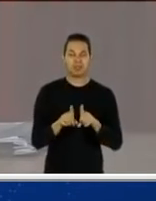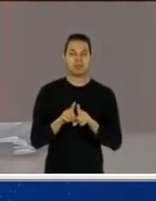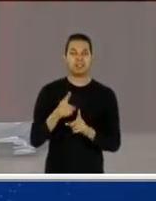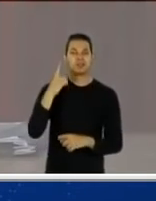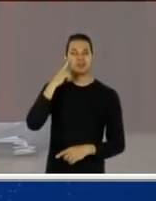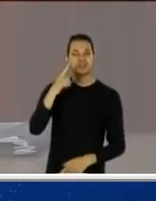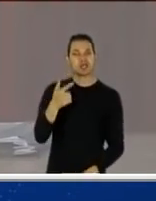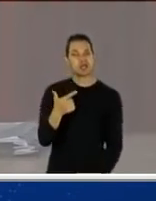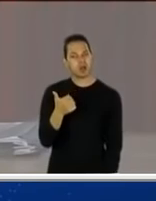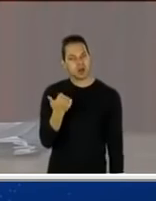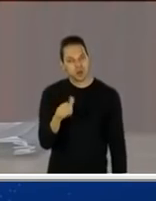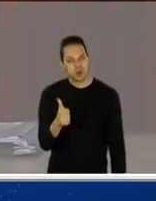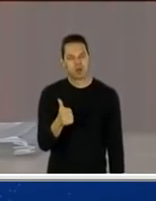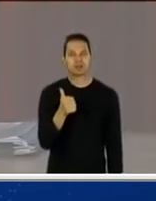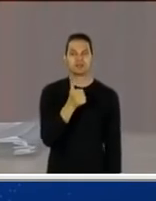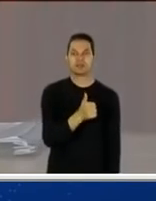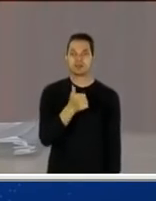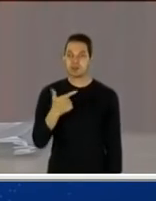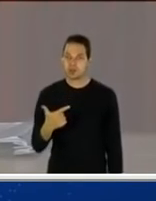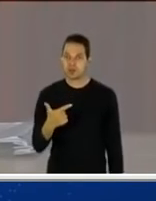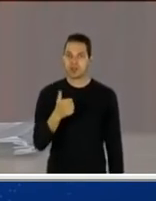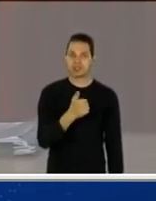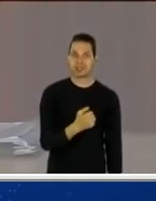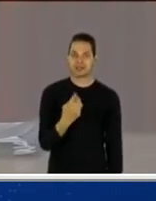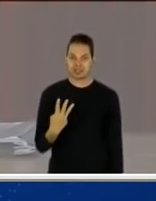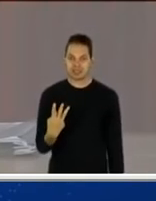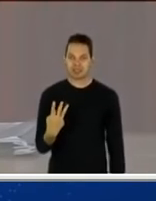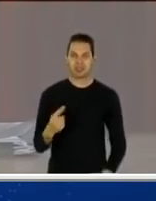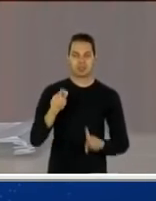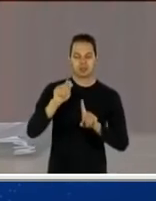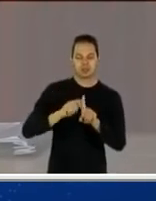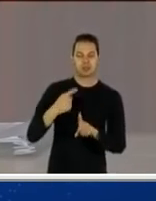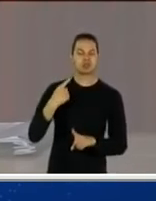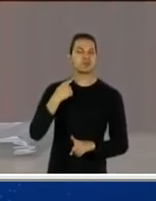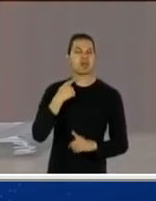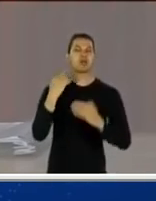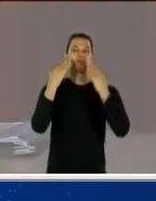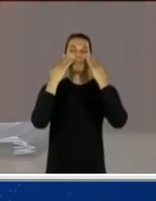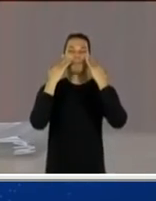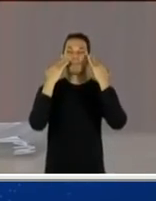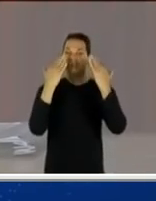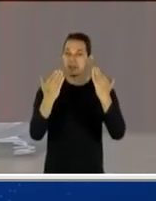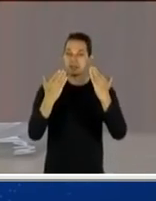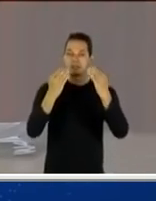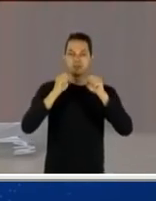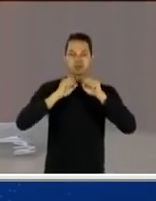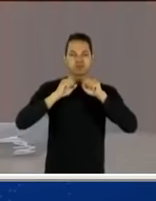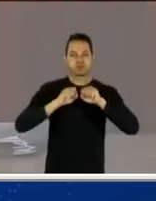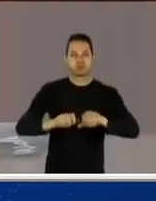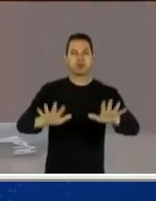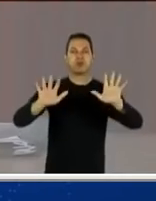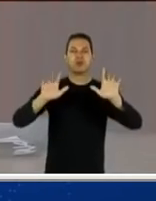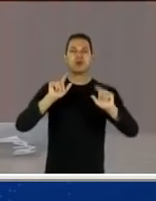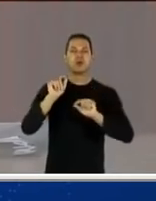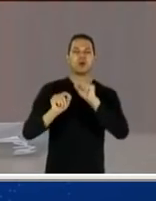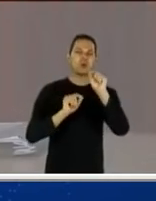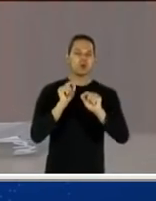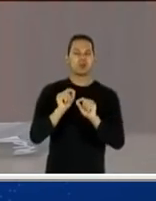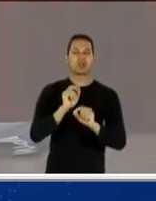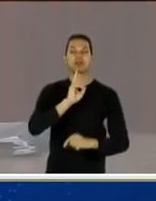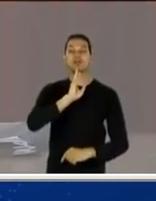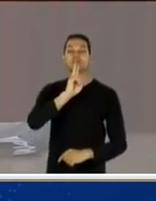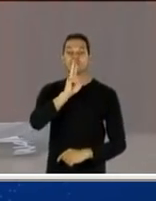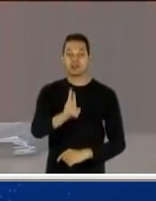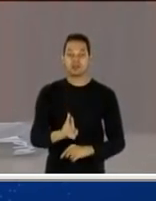interferir no processo eleitoral hora os próprios ministros manifestaram temor de interferência russa da na no processo eleitoral